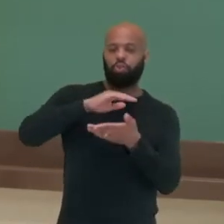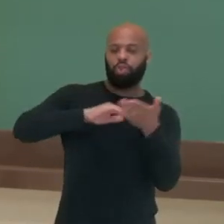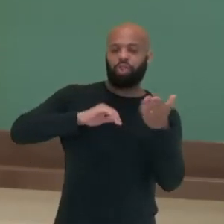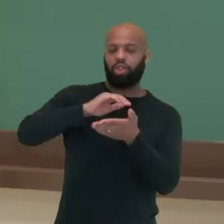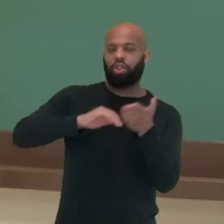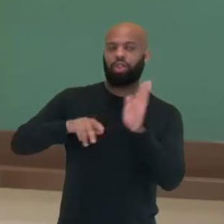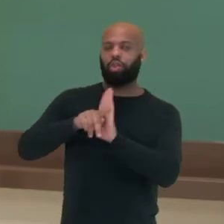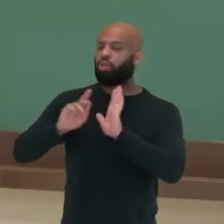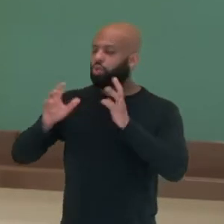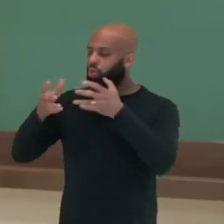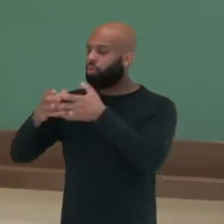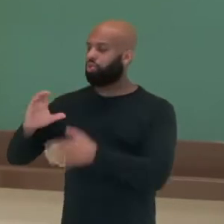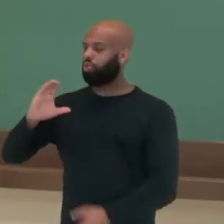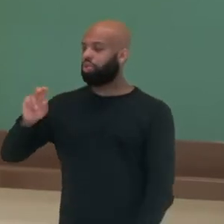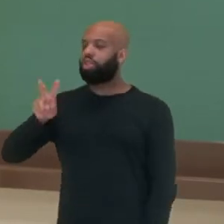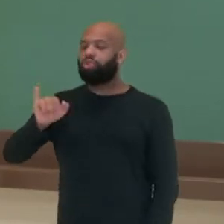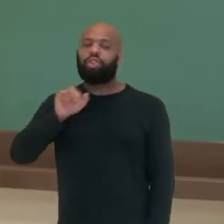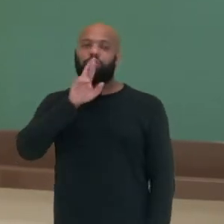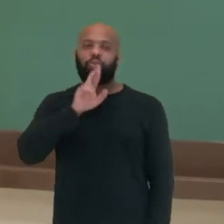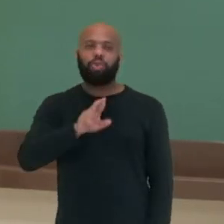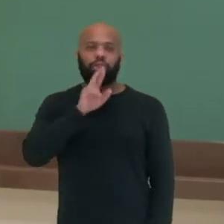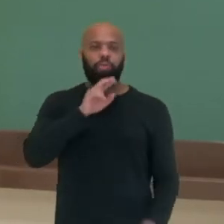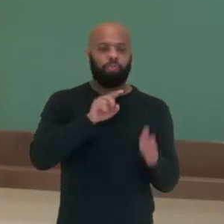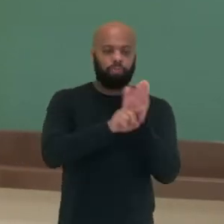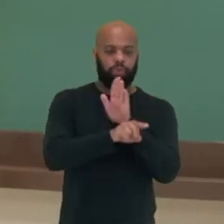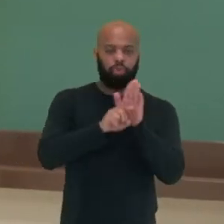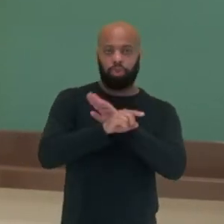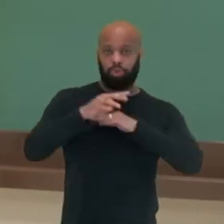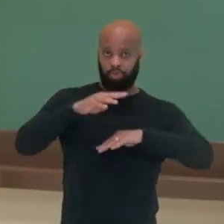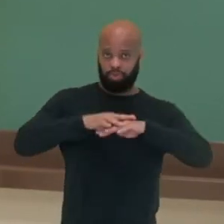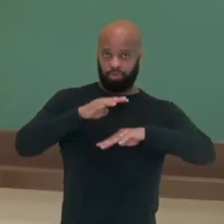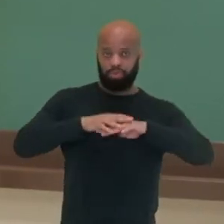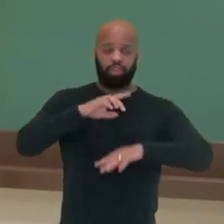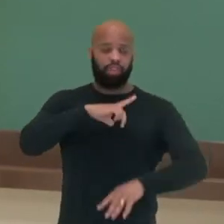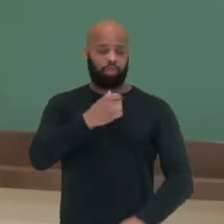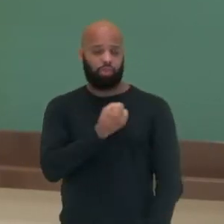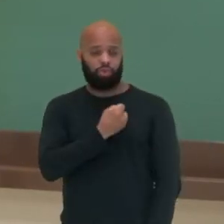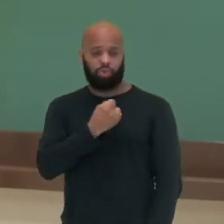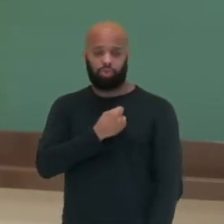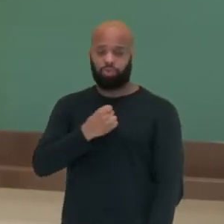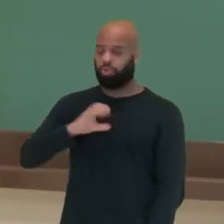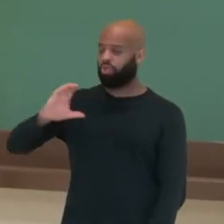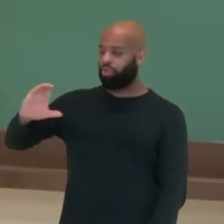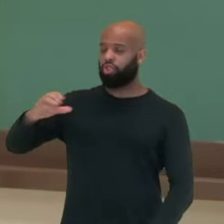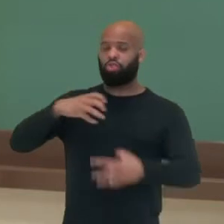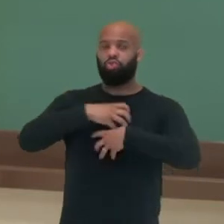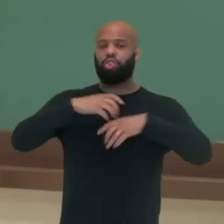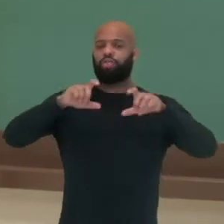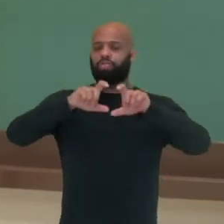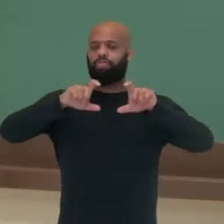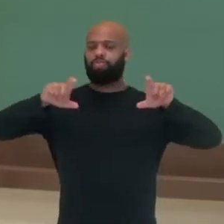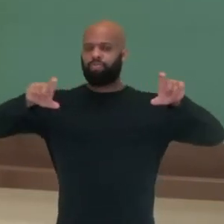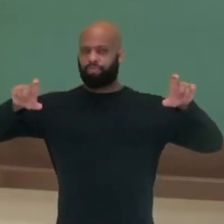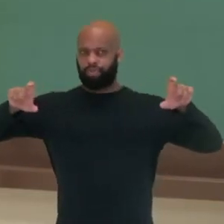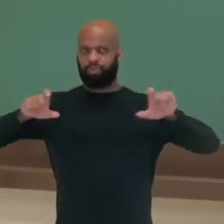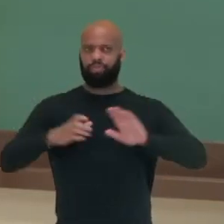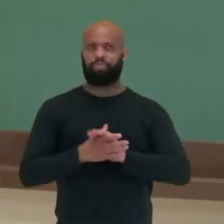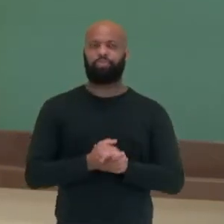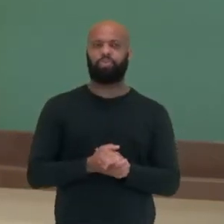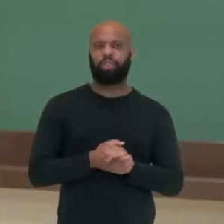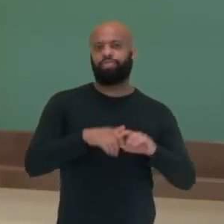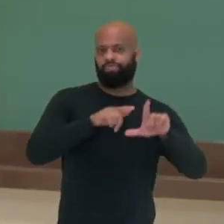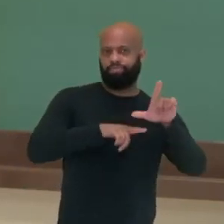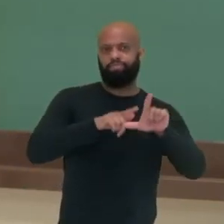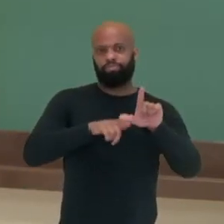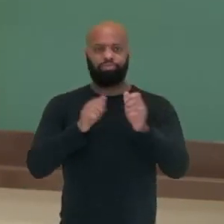E resolver problemas que envolvem os números complexos na forma algébrica. Então, para isso, a gente